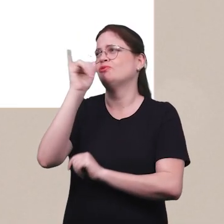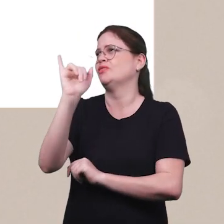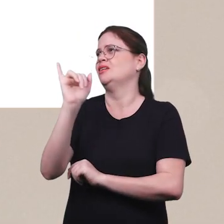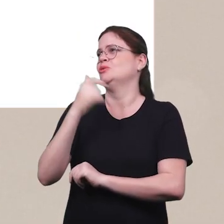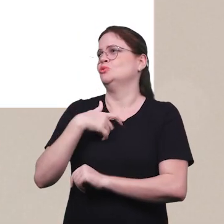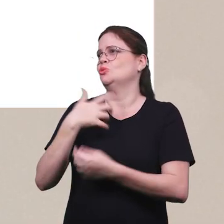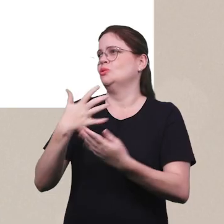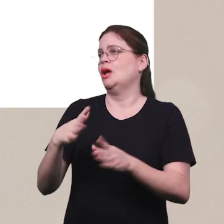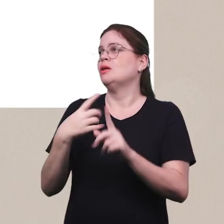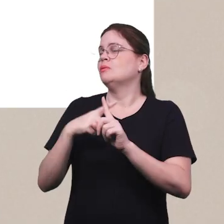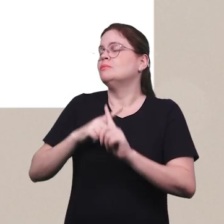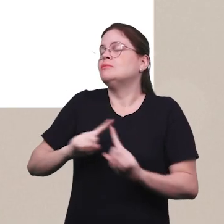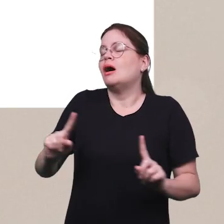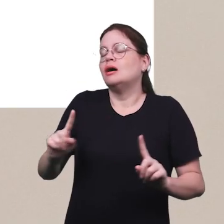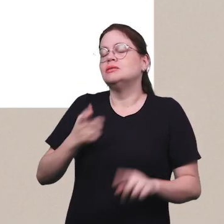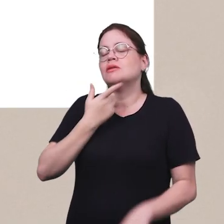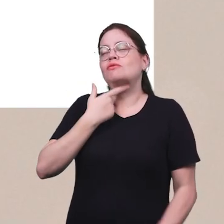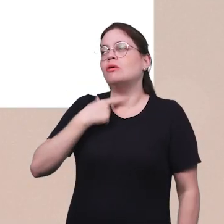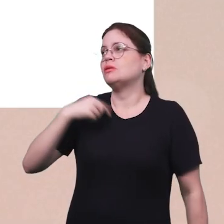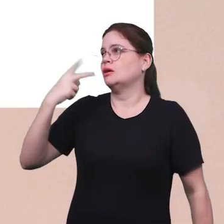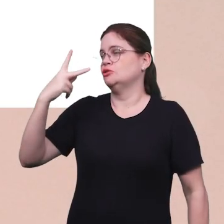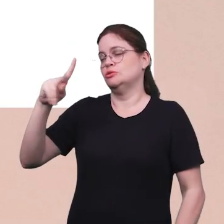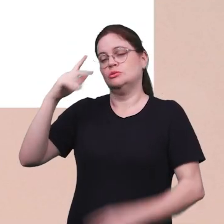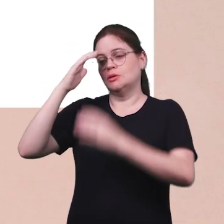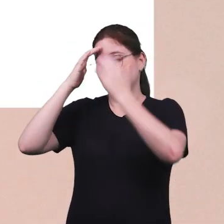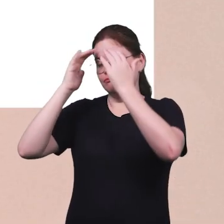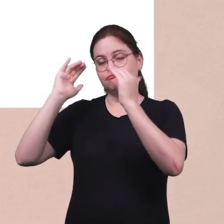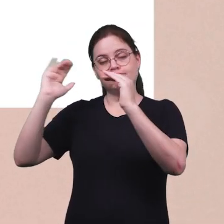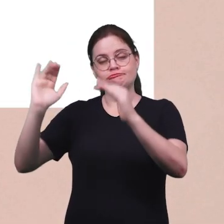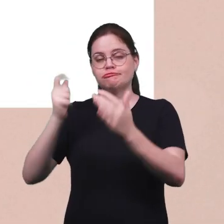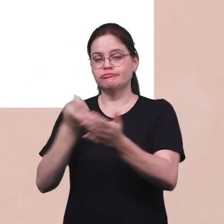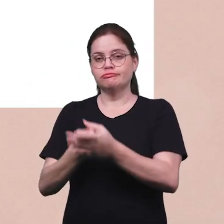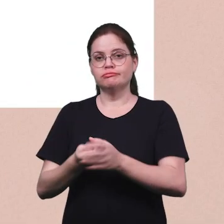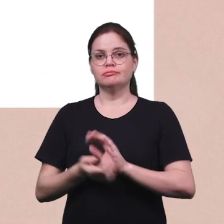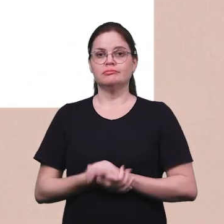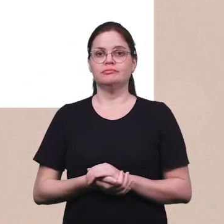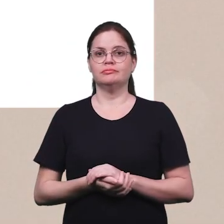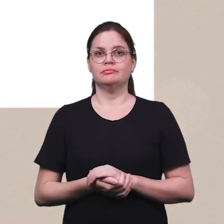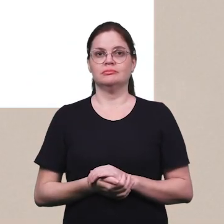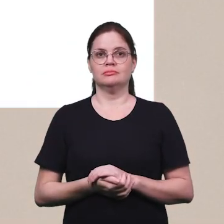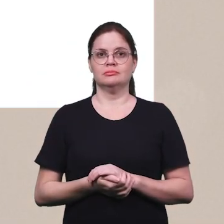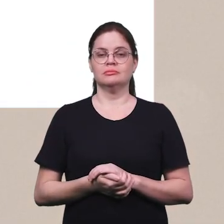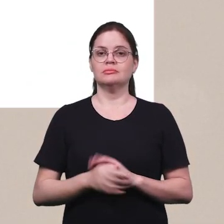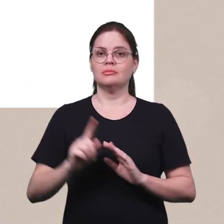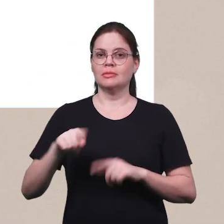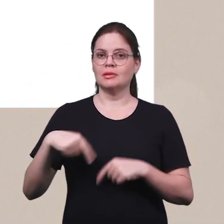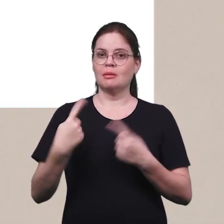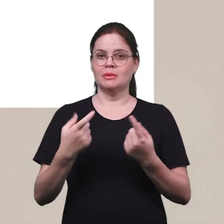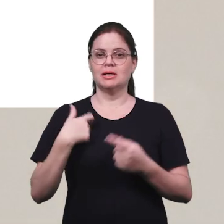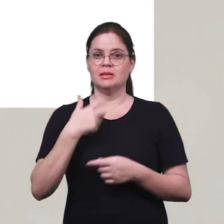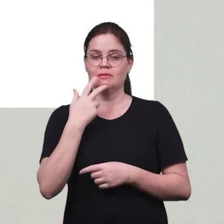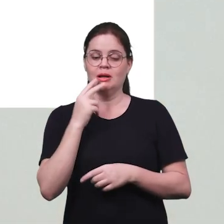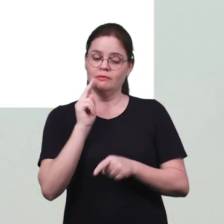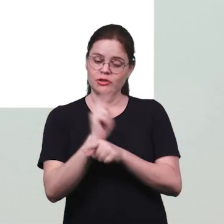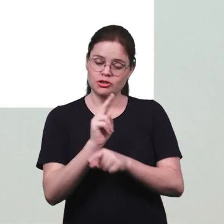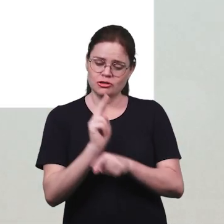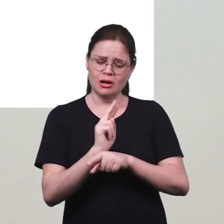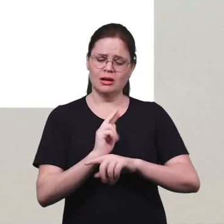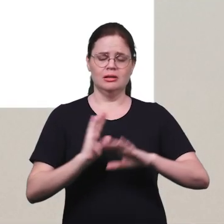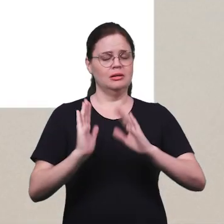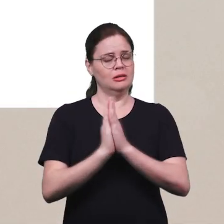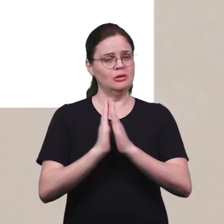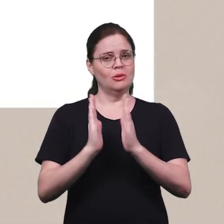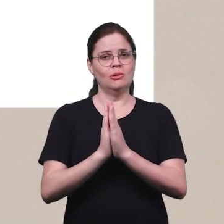seja feita a tua vontade. Aí ele na sequência fala assim, vigiai e orai a todo